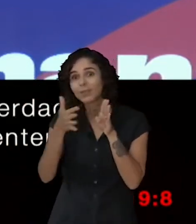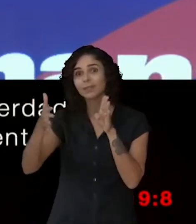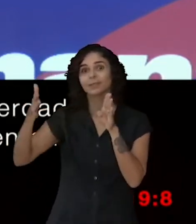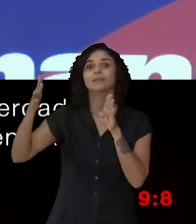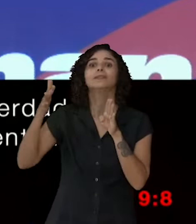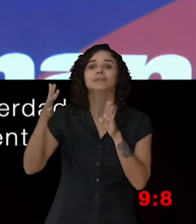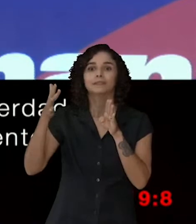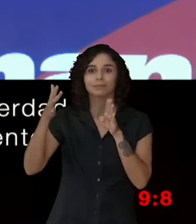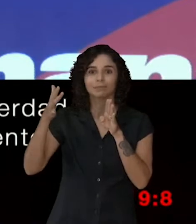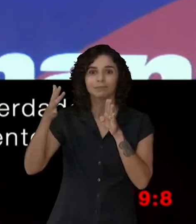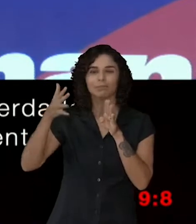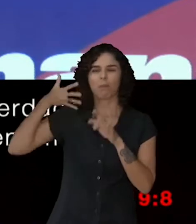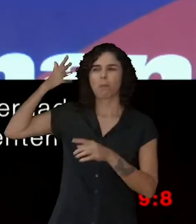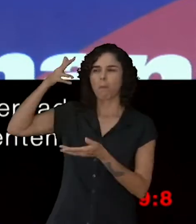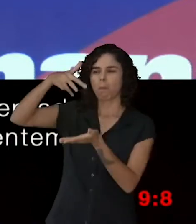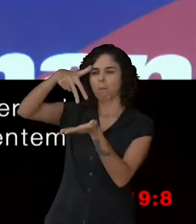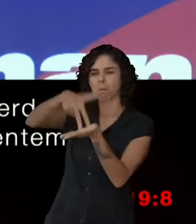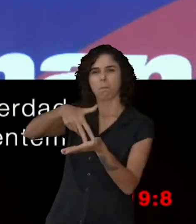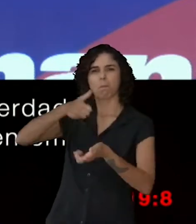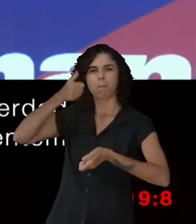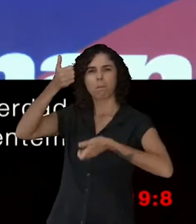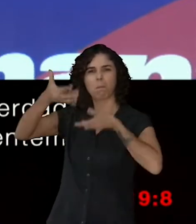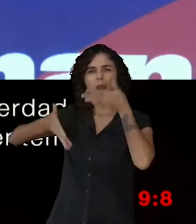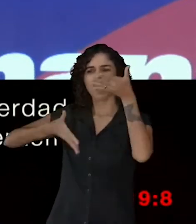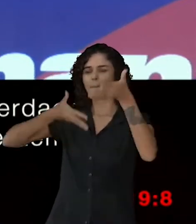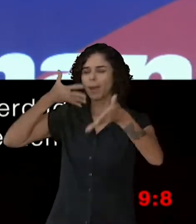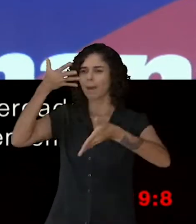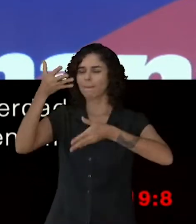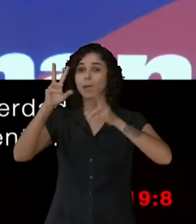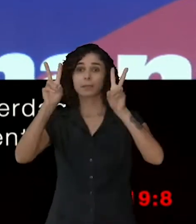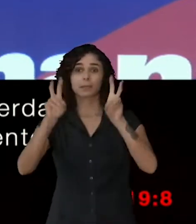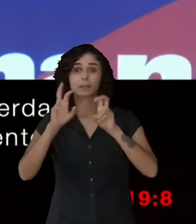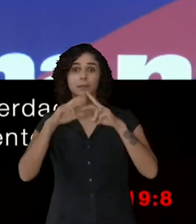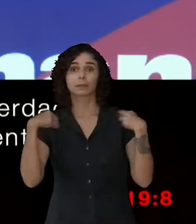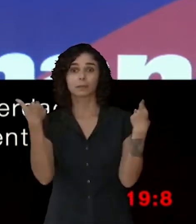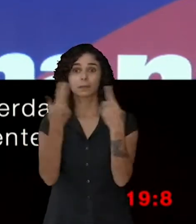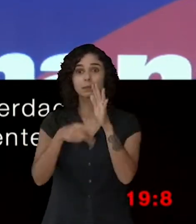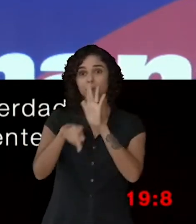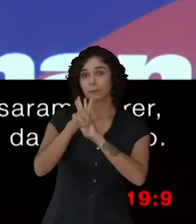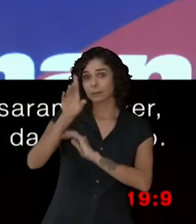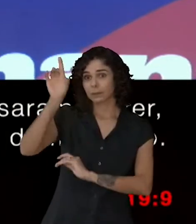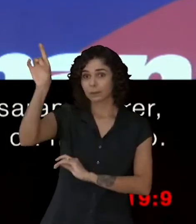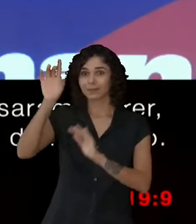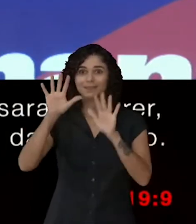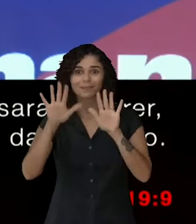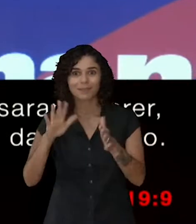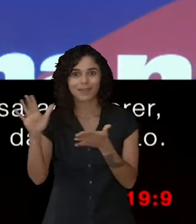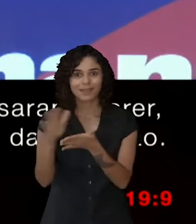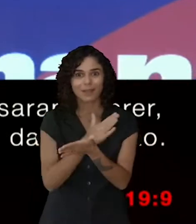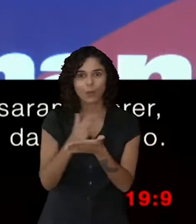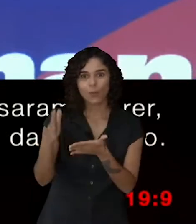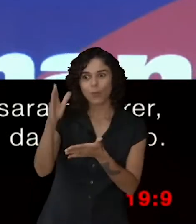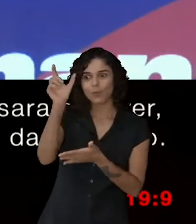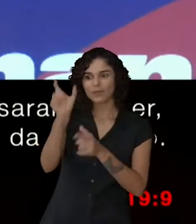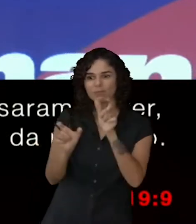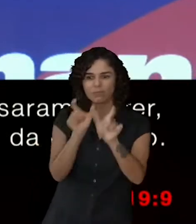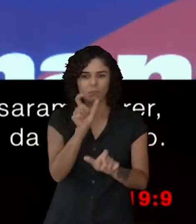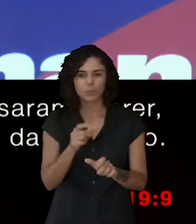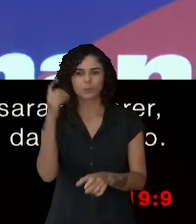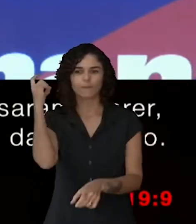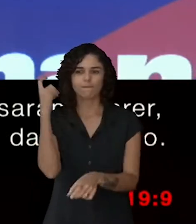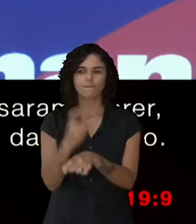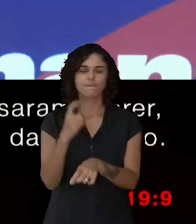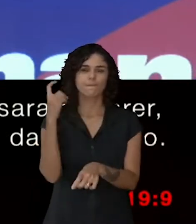argumentando de modo convincente sobre o reino de Deus. Mas alguns deles se mostraram endurecidos